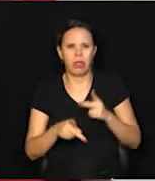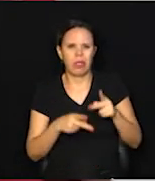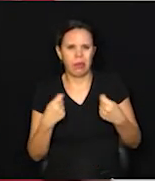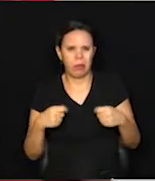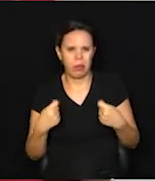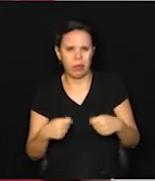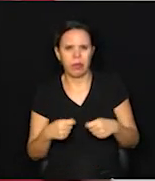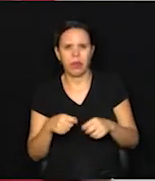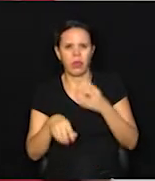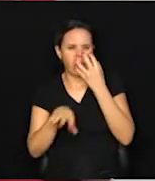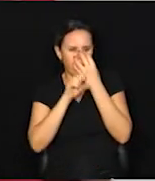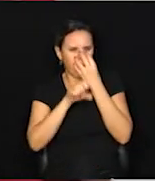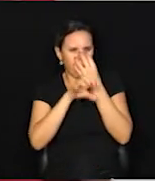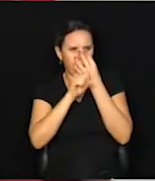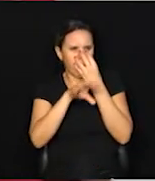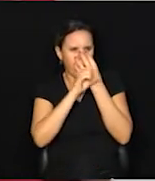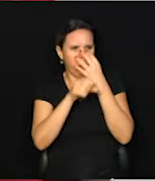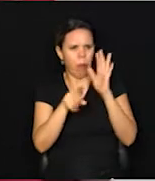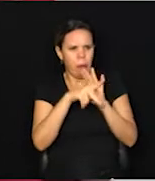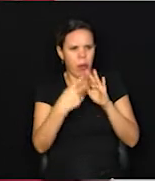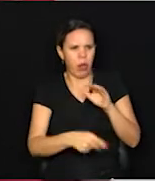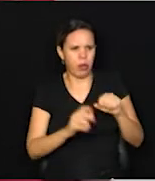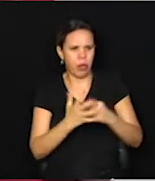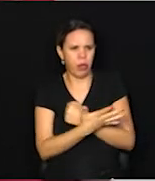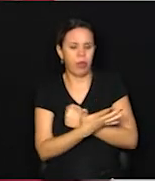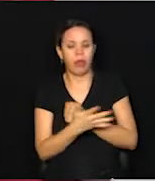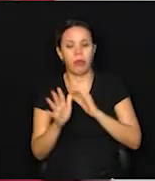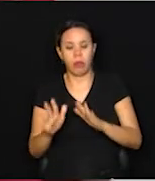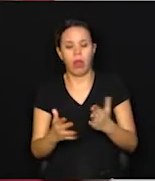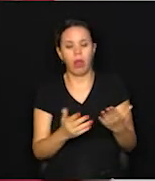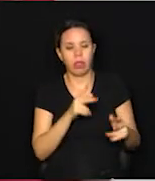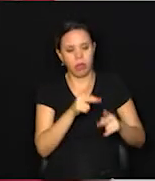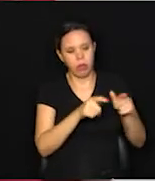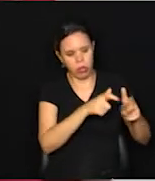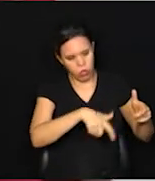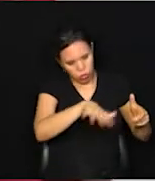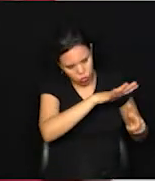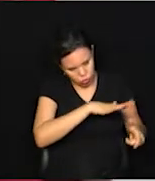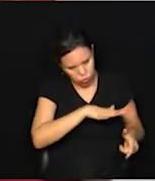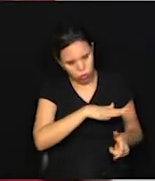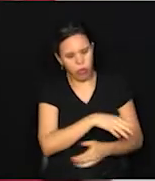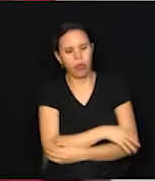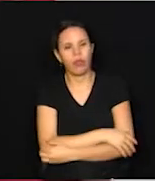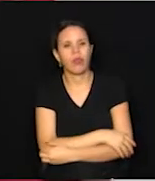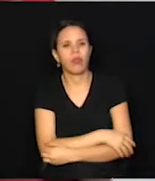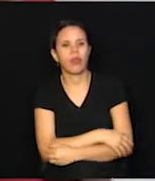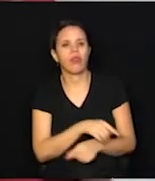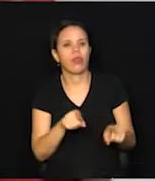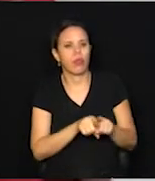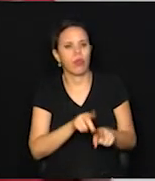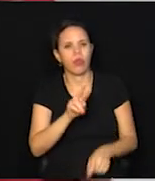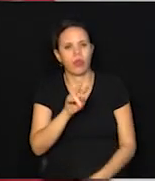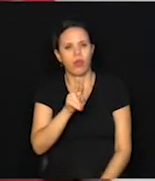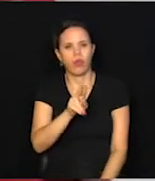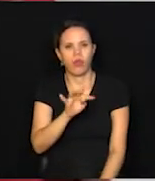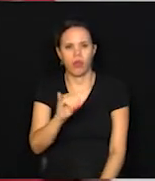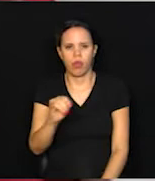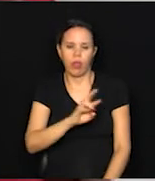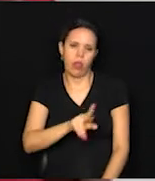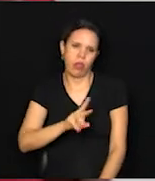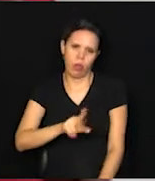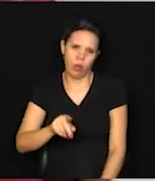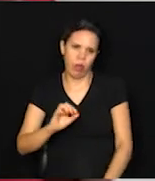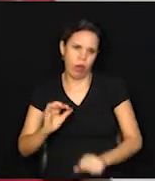necessidade ventilatória COVID e, em paralelo, pacientes com necessidades também de UTI, não COVID, e